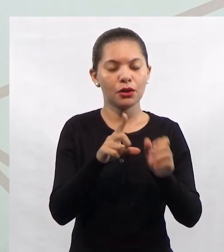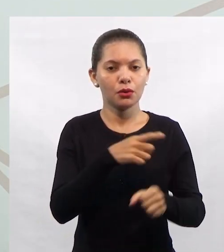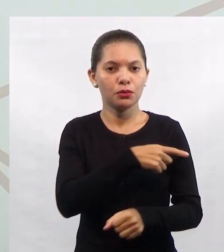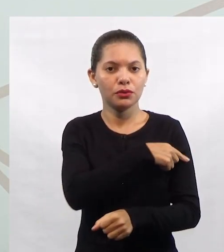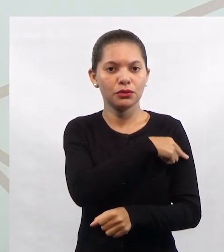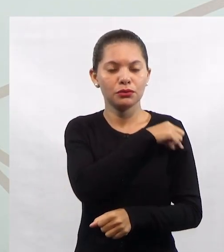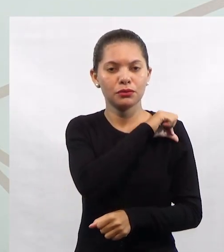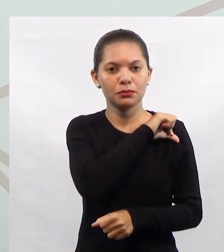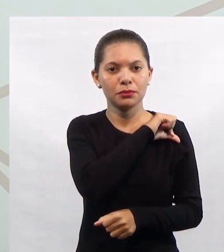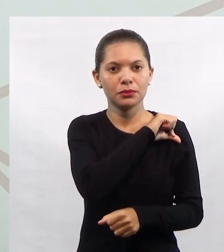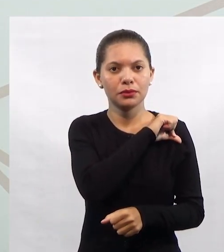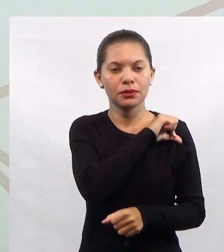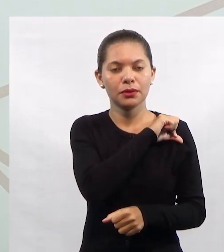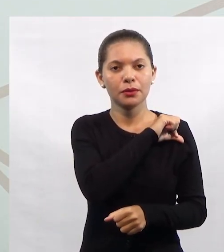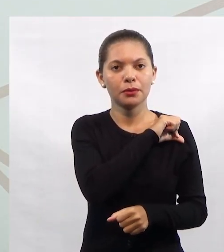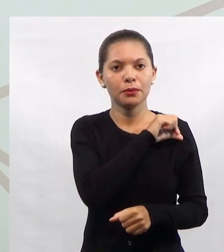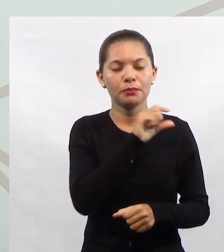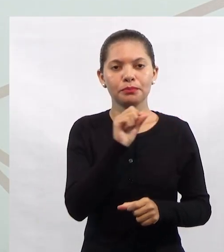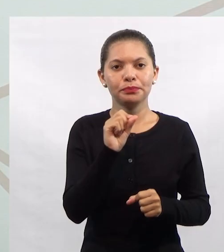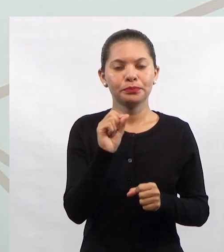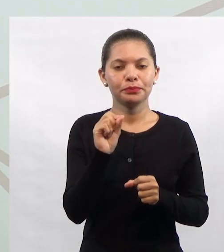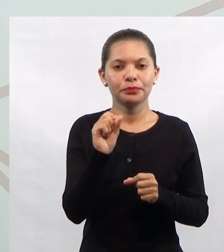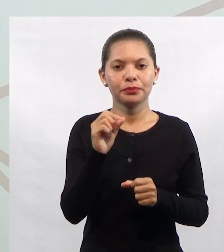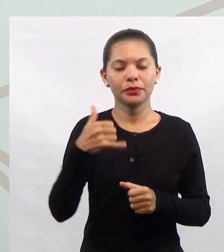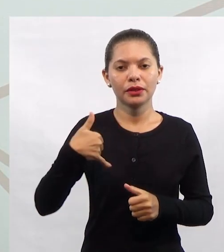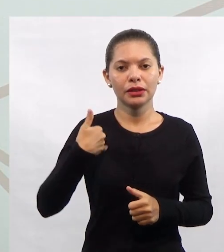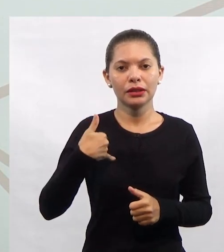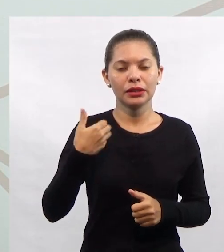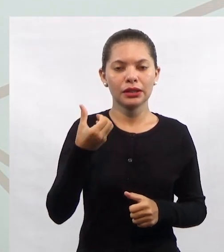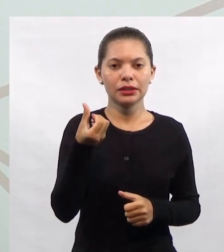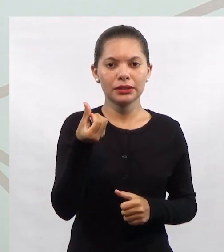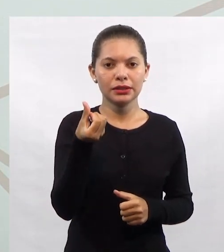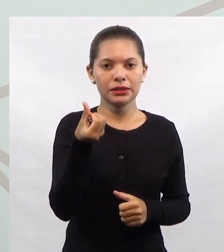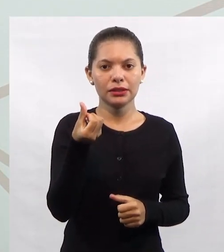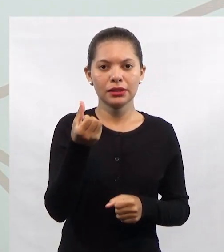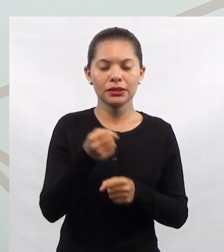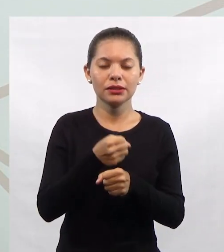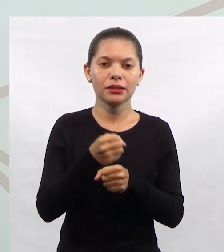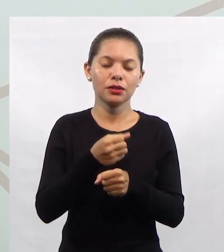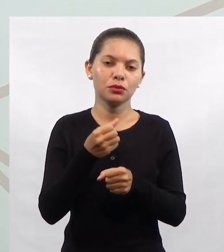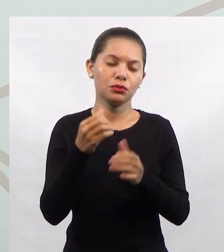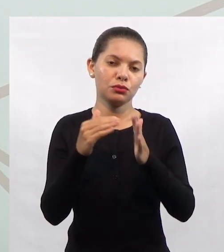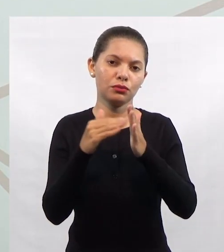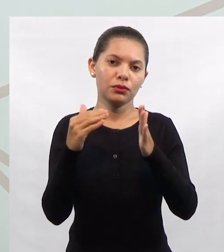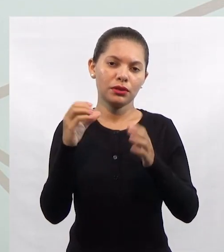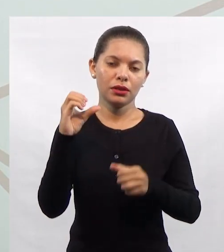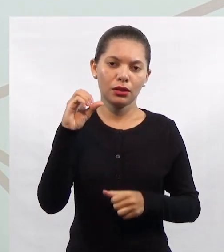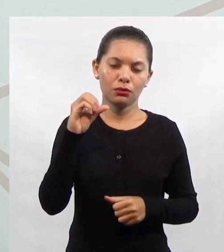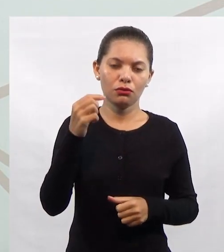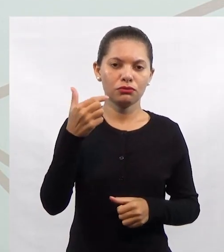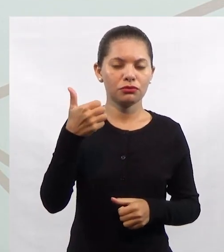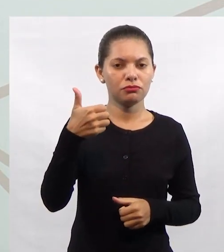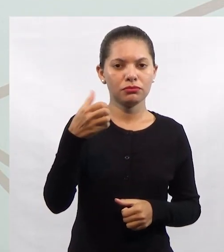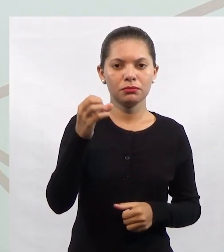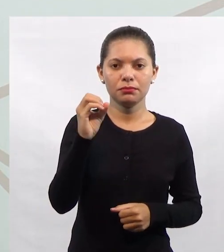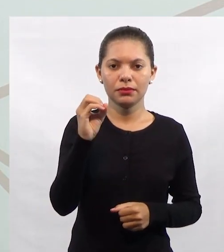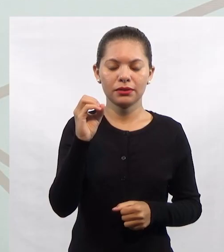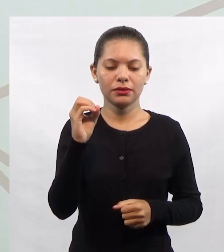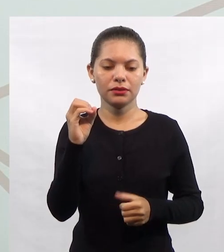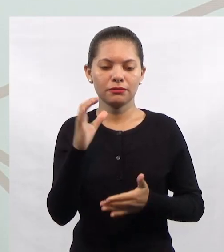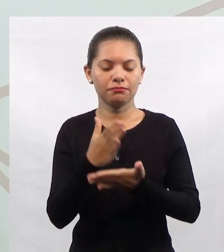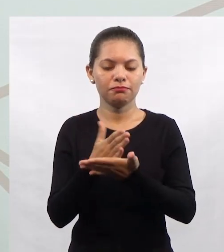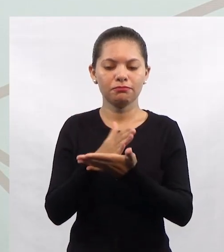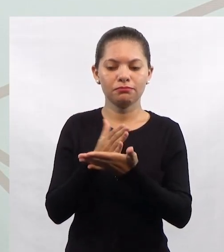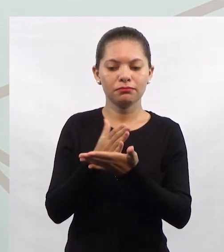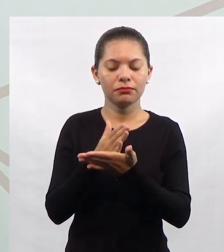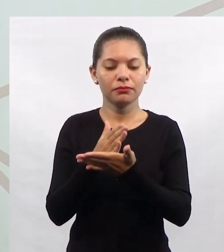ensino fundamental, né, de 6 a 9 anos, 10 anos, dependendo